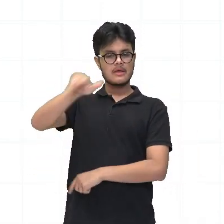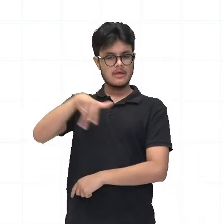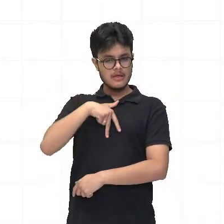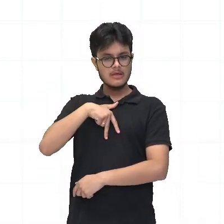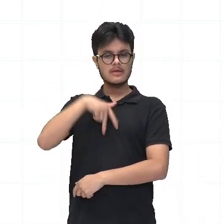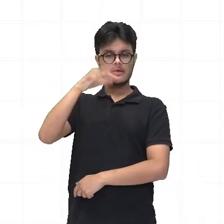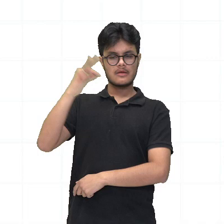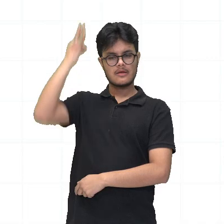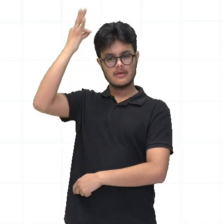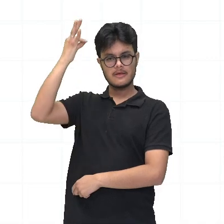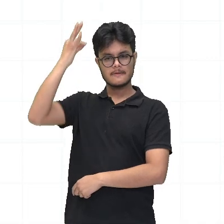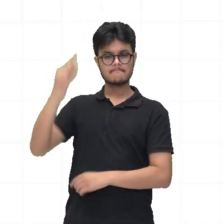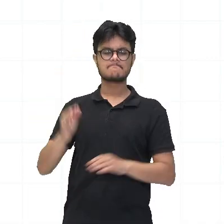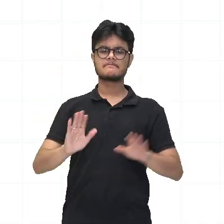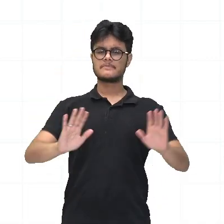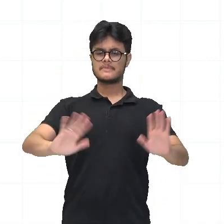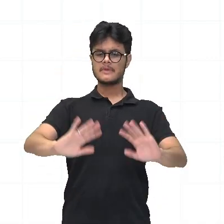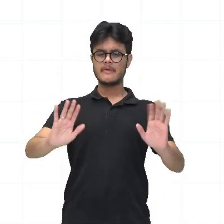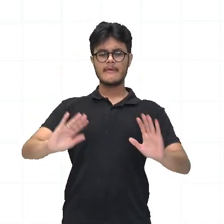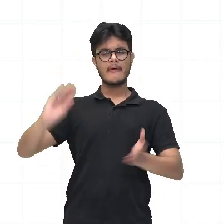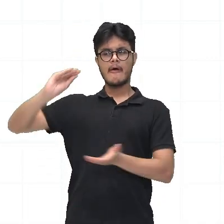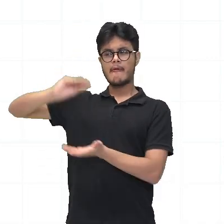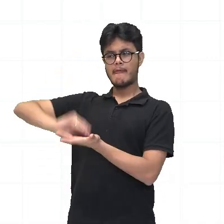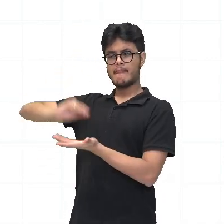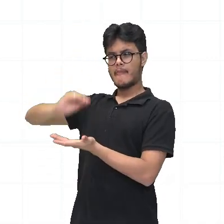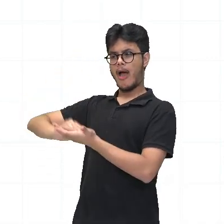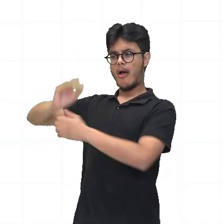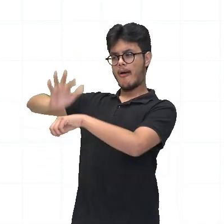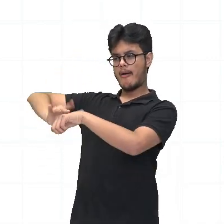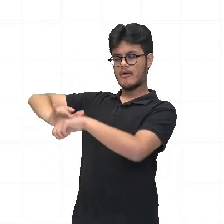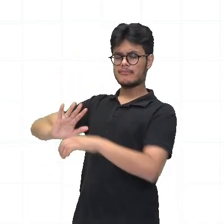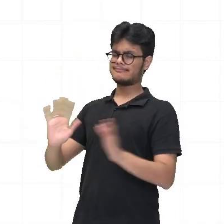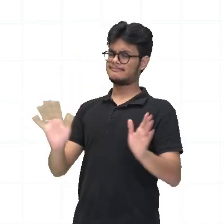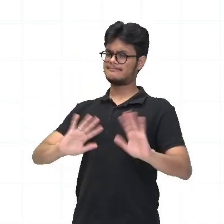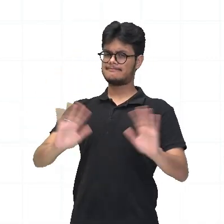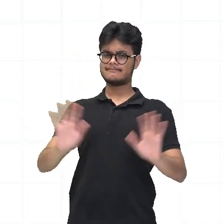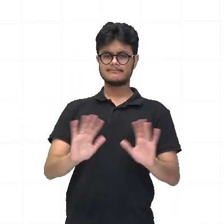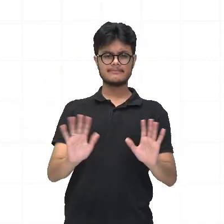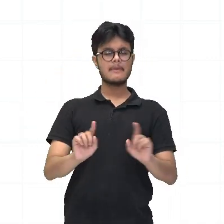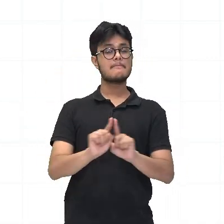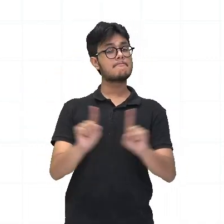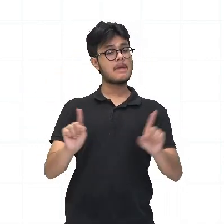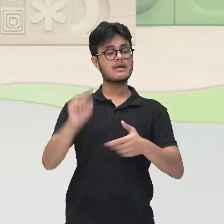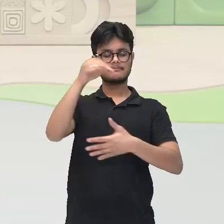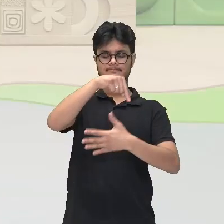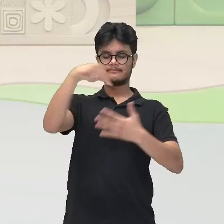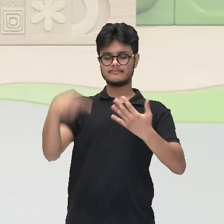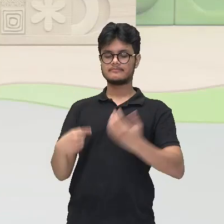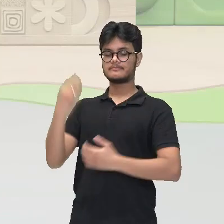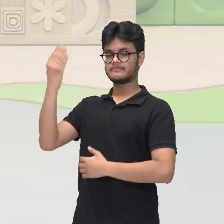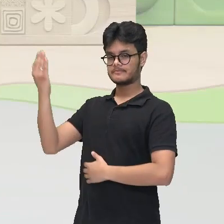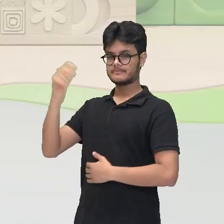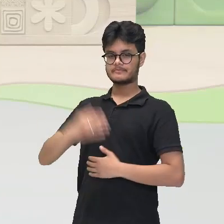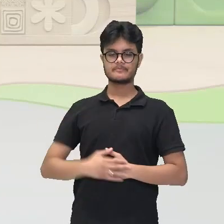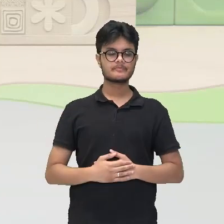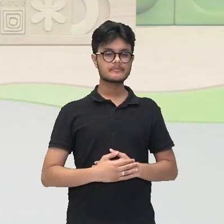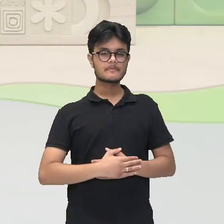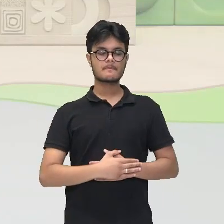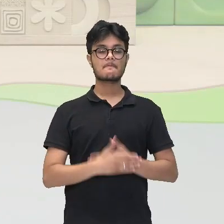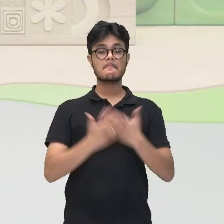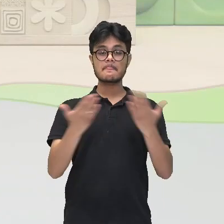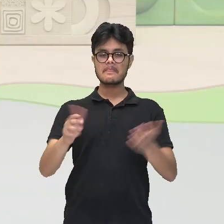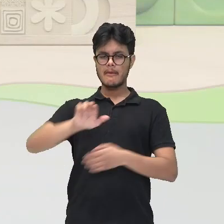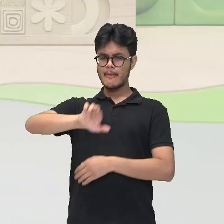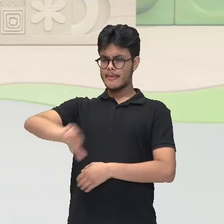não somente a ausência de doenças ou enfermidades, certo? Então não